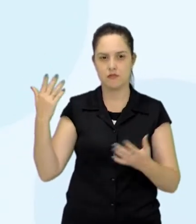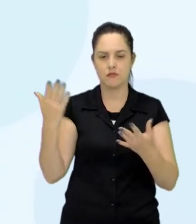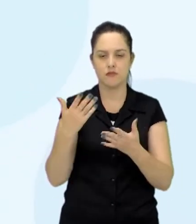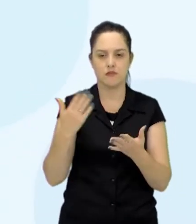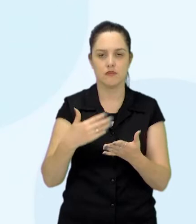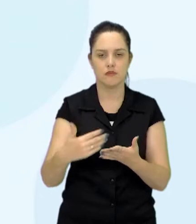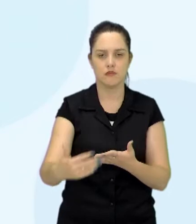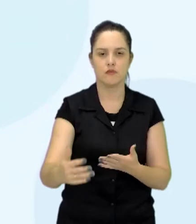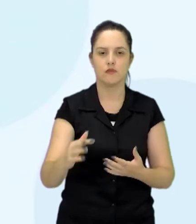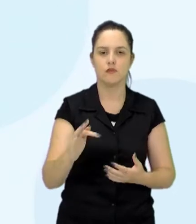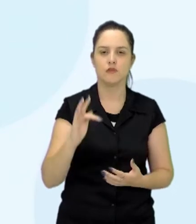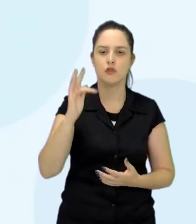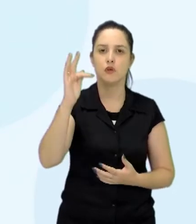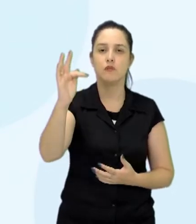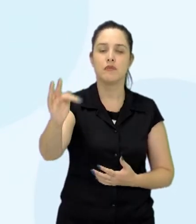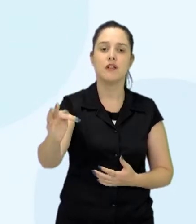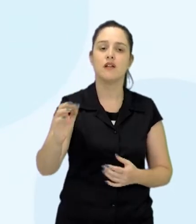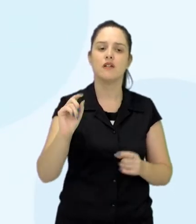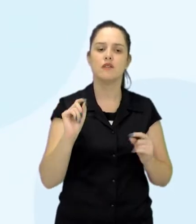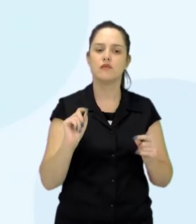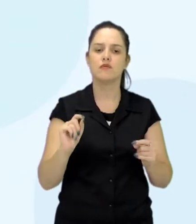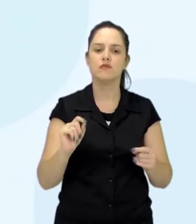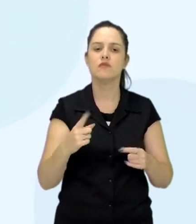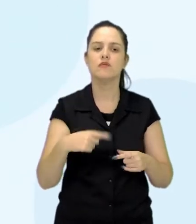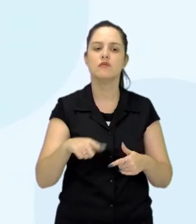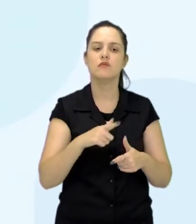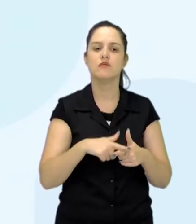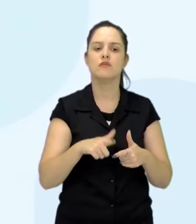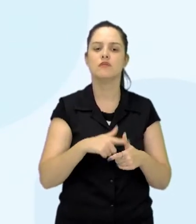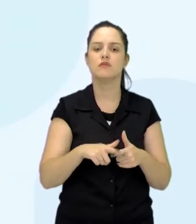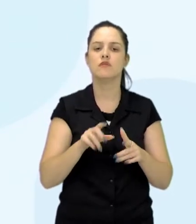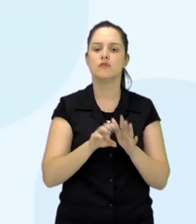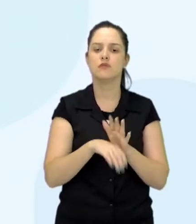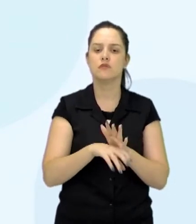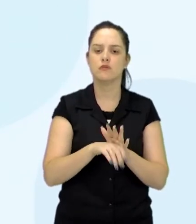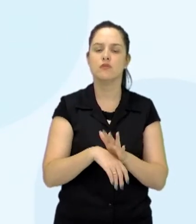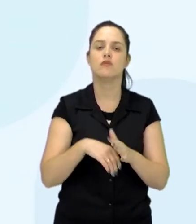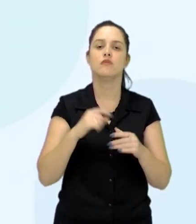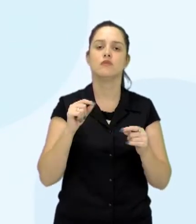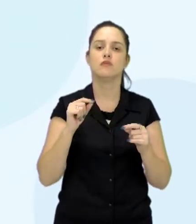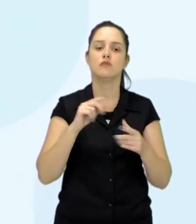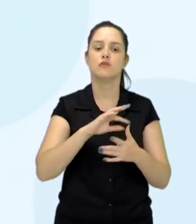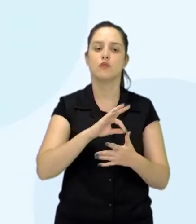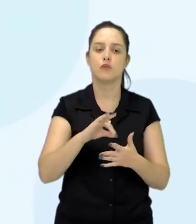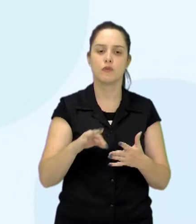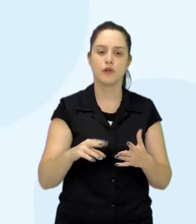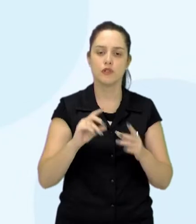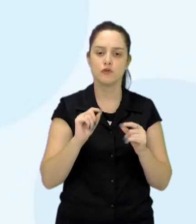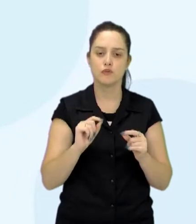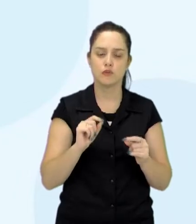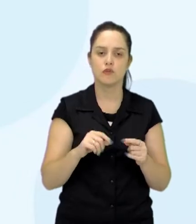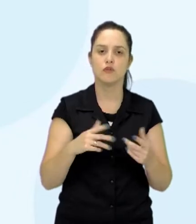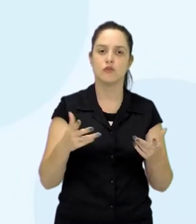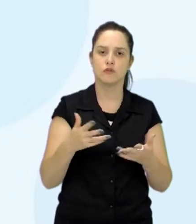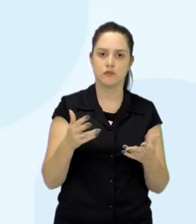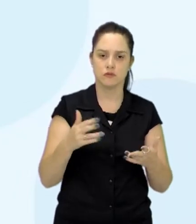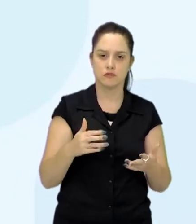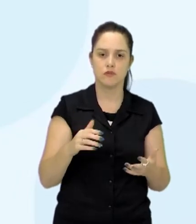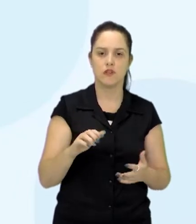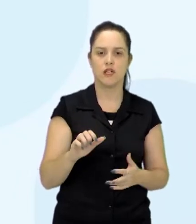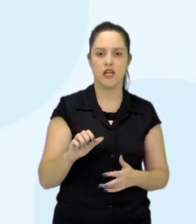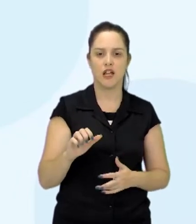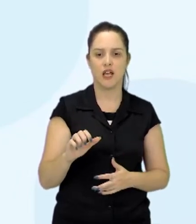ainda reverberam no presente, que é o que nós fizemos nesse componente aqui, problematizando os conceitos de